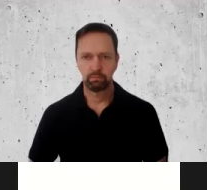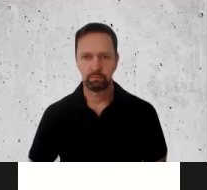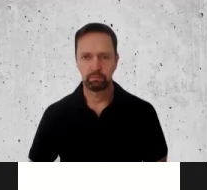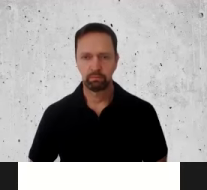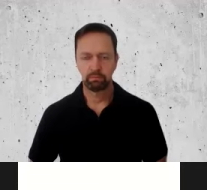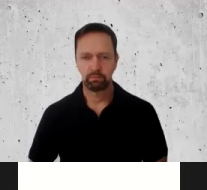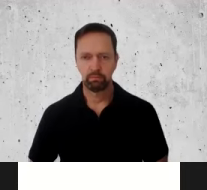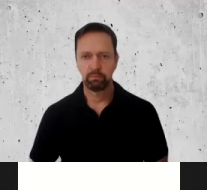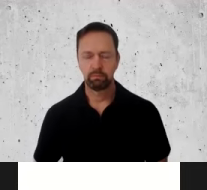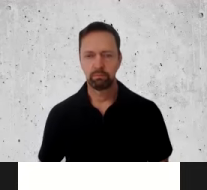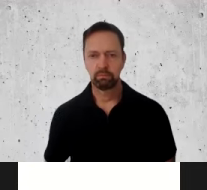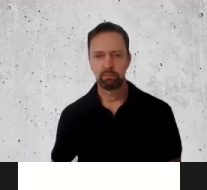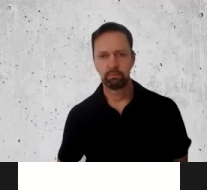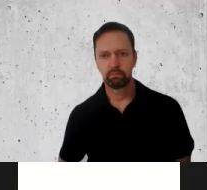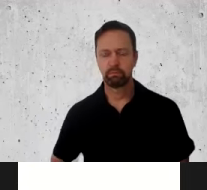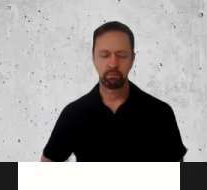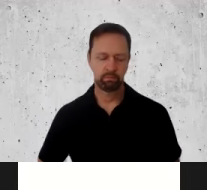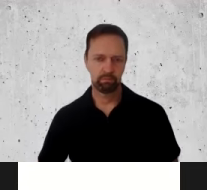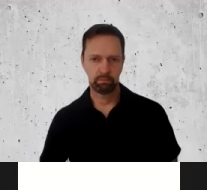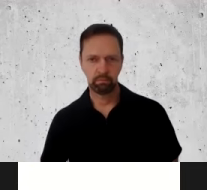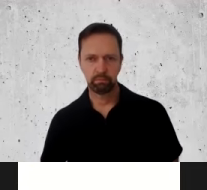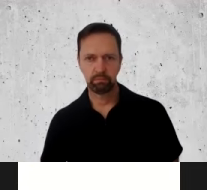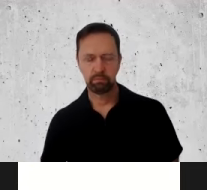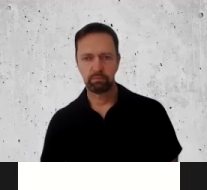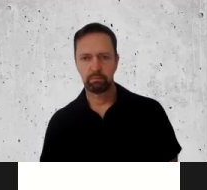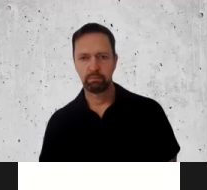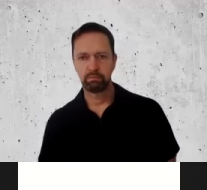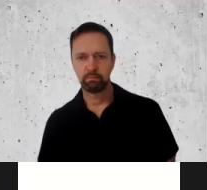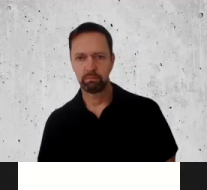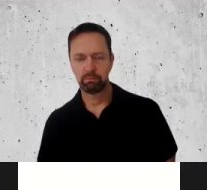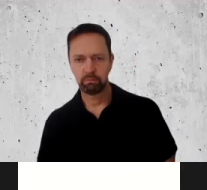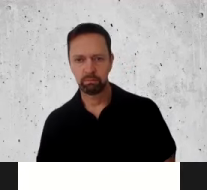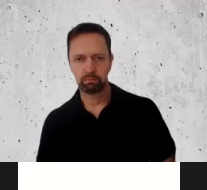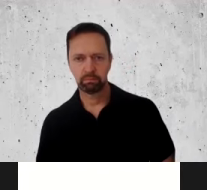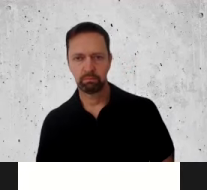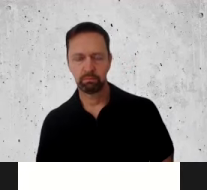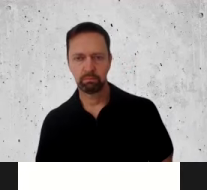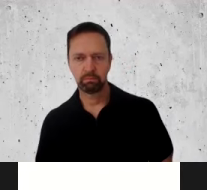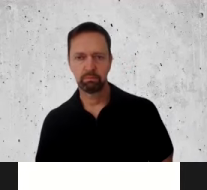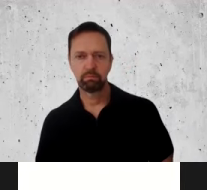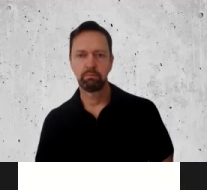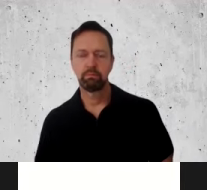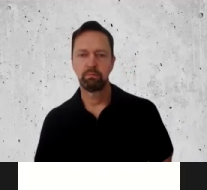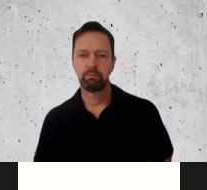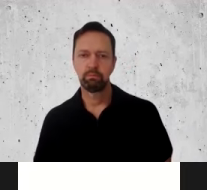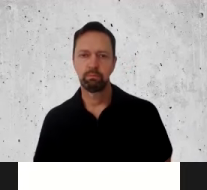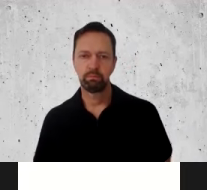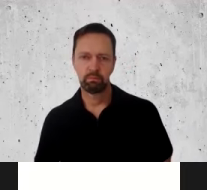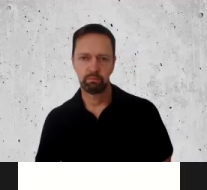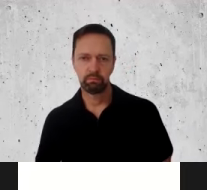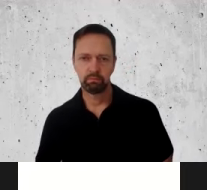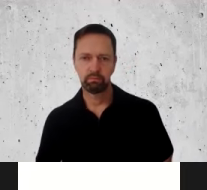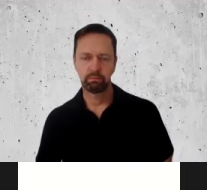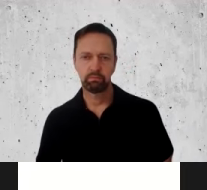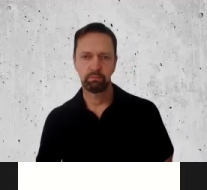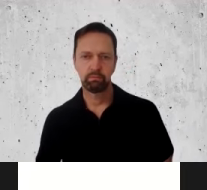eu acredito, né, que ela se deve muito em função da recuperação de empresas, da recuperação extrajudicial ou mesmo da recuperação judicial,